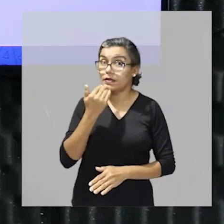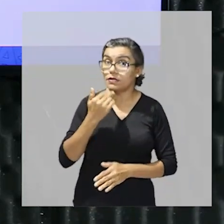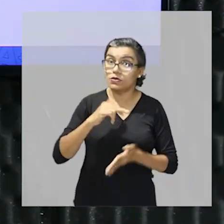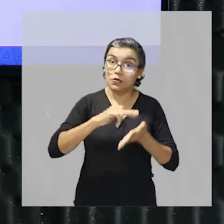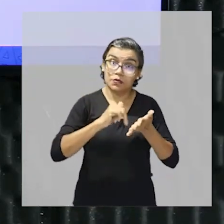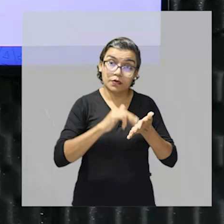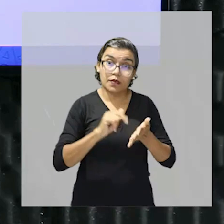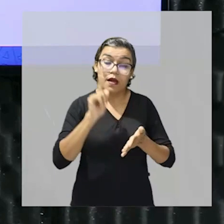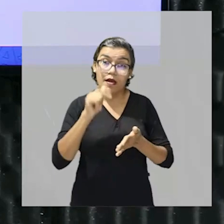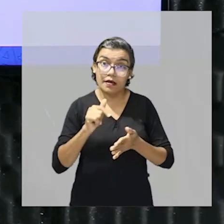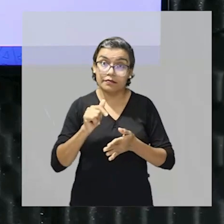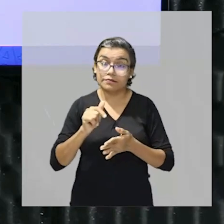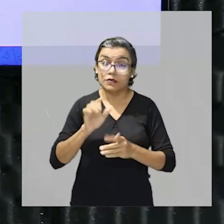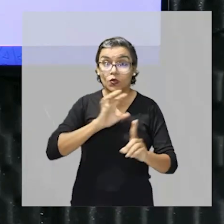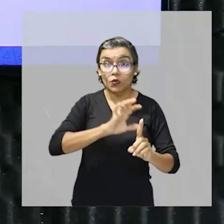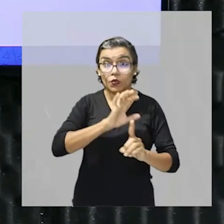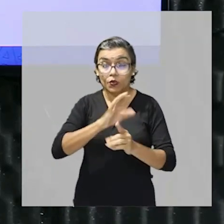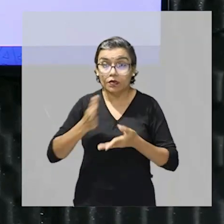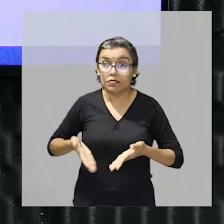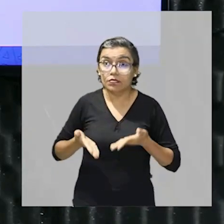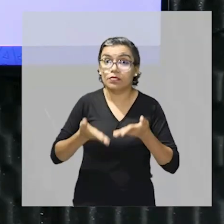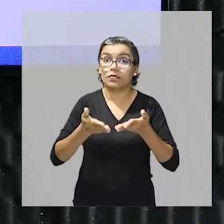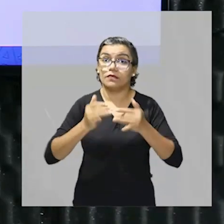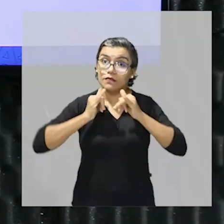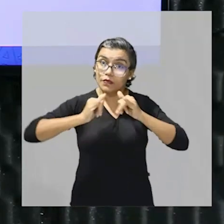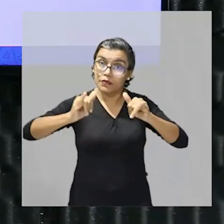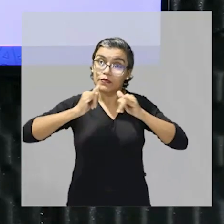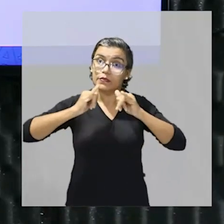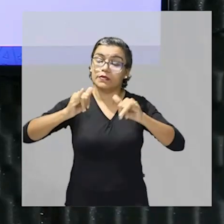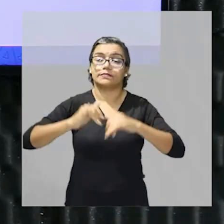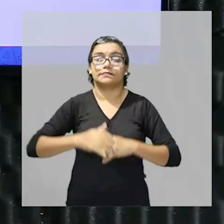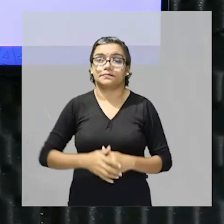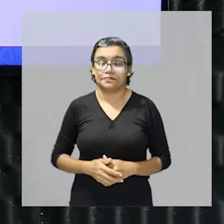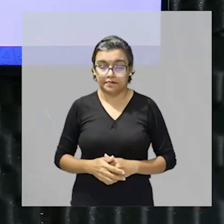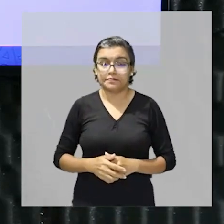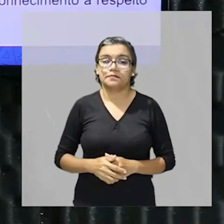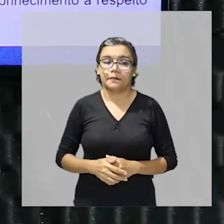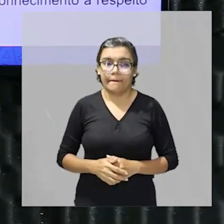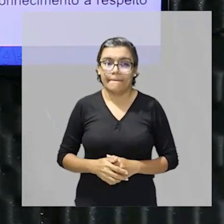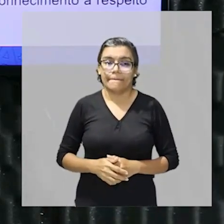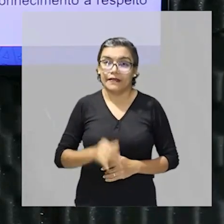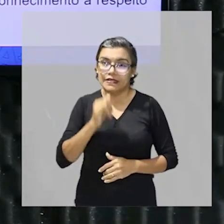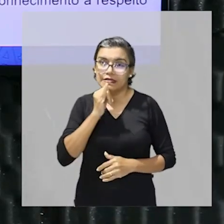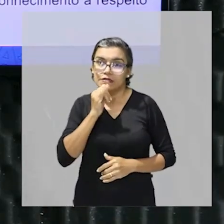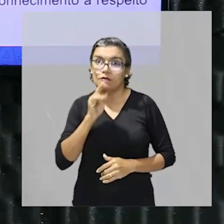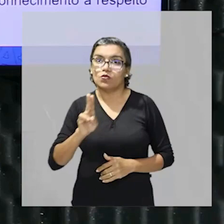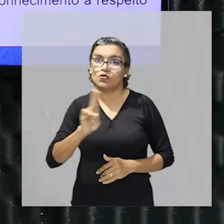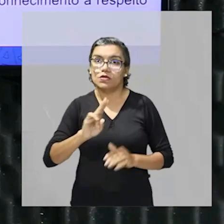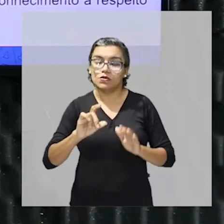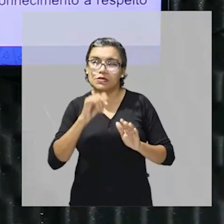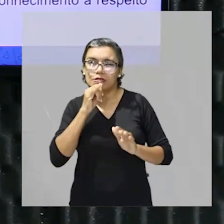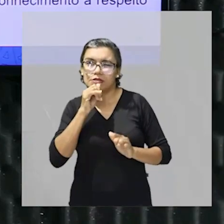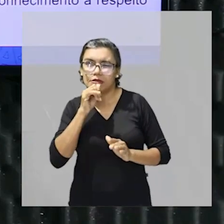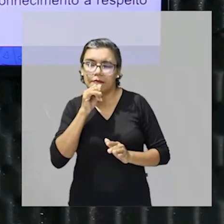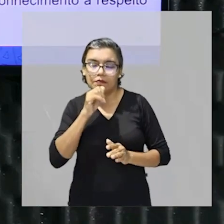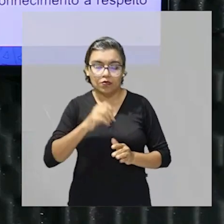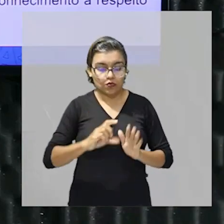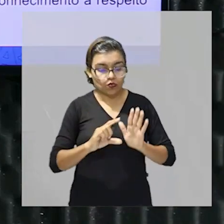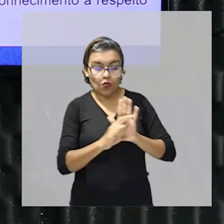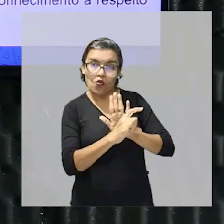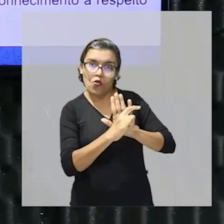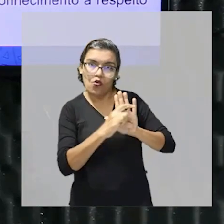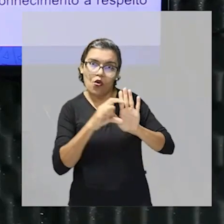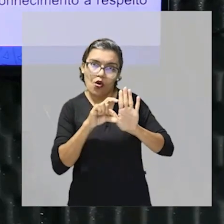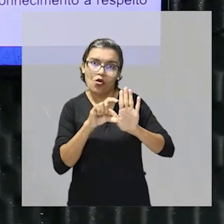é promover a disseminação da informação a partir dos rótulos, certo? Então, a gente observa esse chamamento